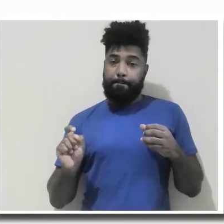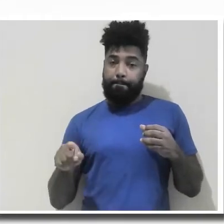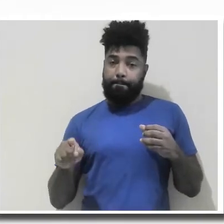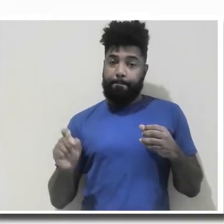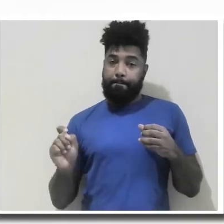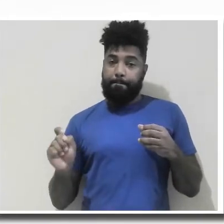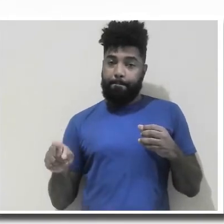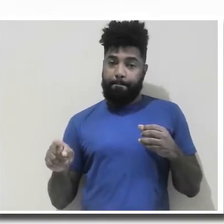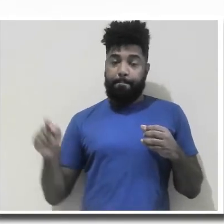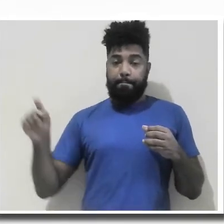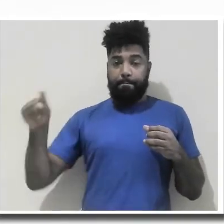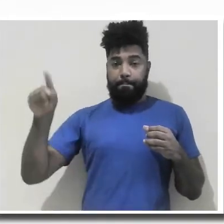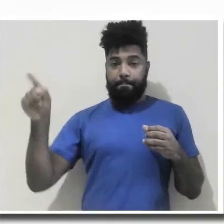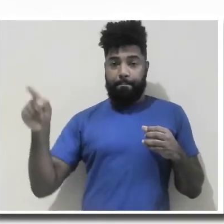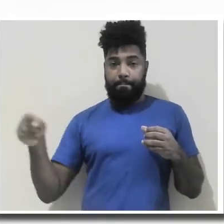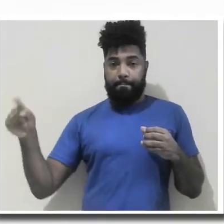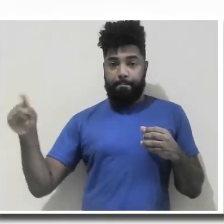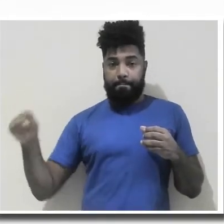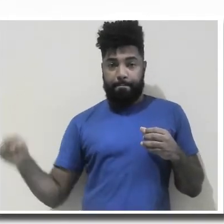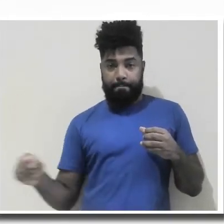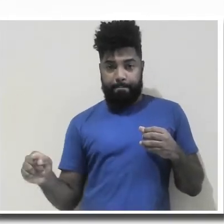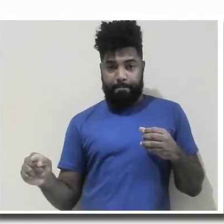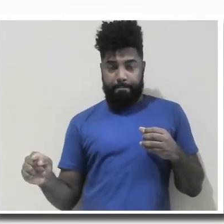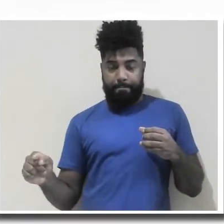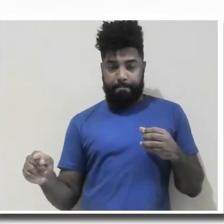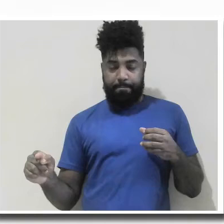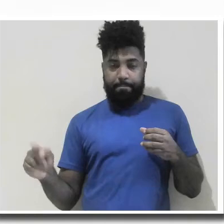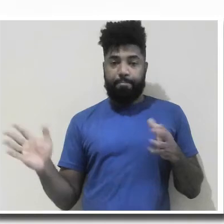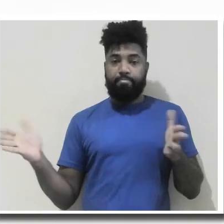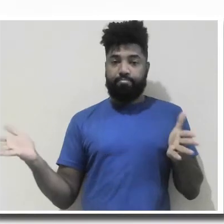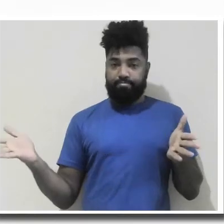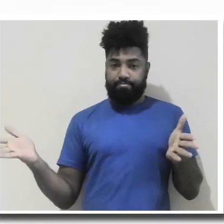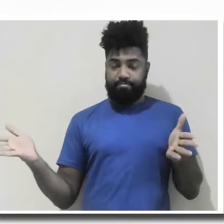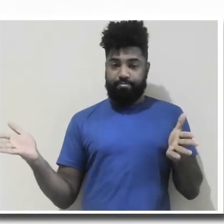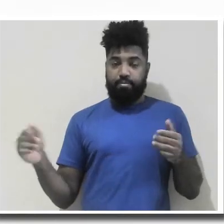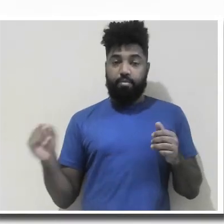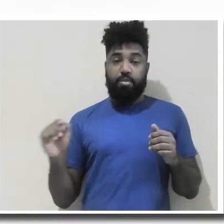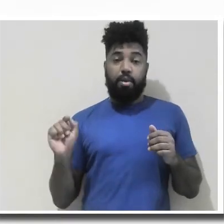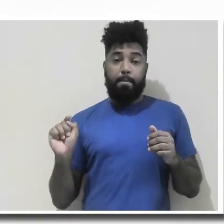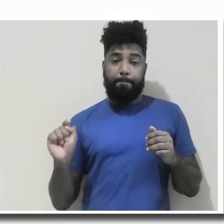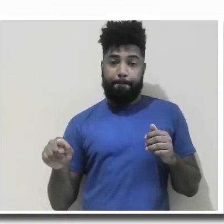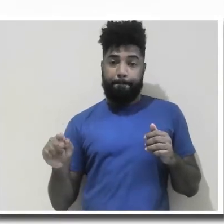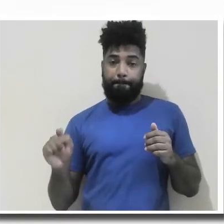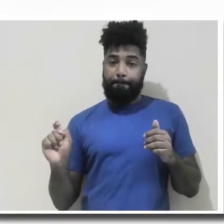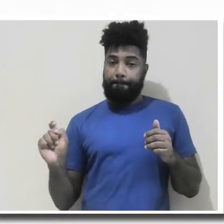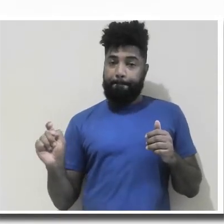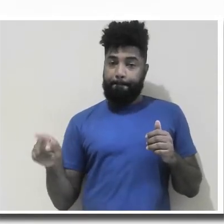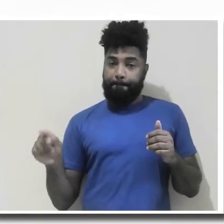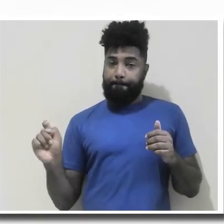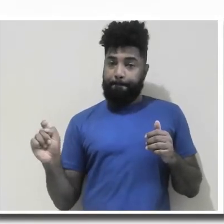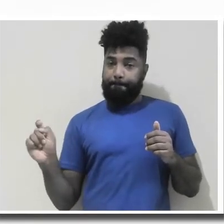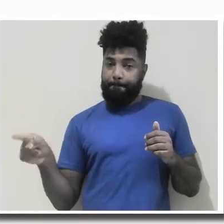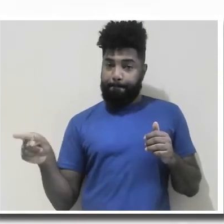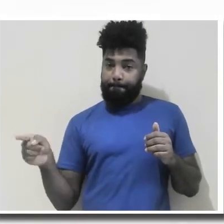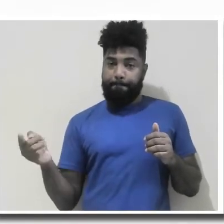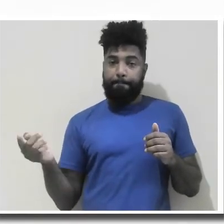3 pontinhos e fecho aí as chaves. Esses 3 pontinhos, ao